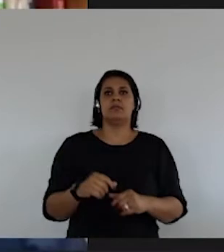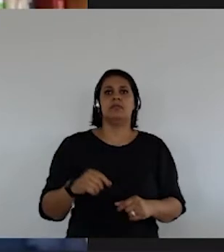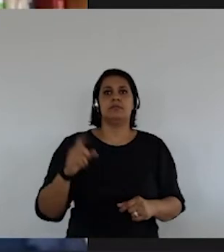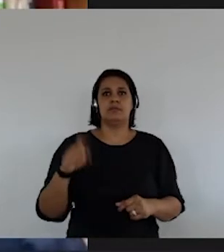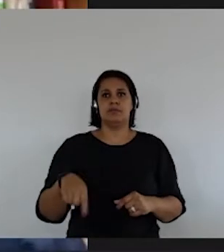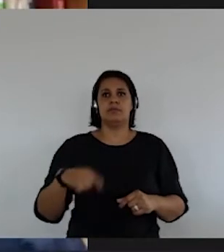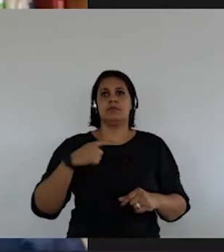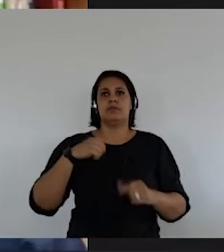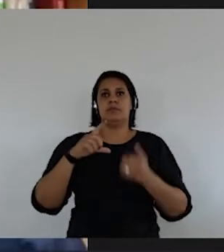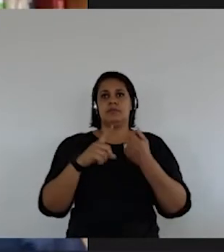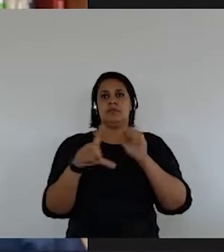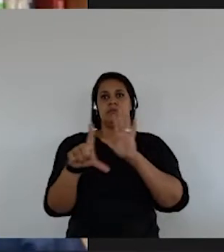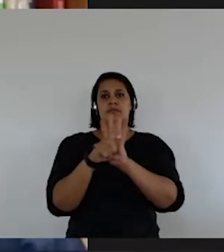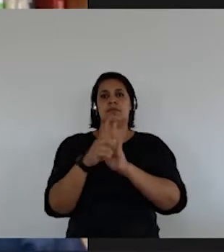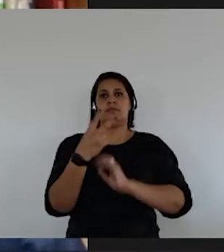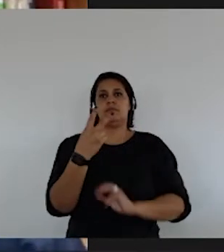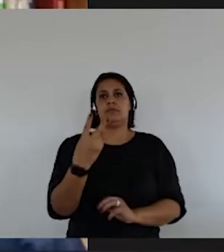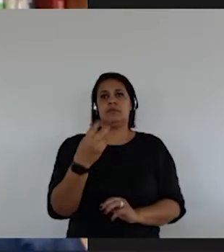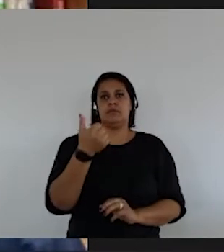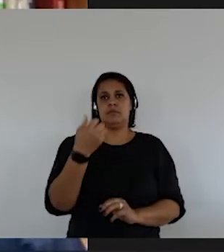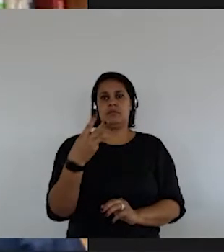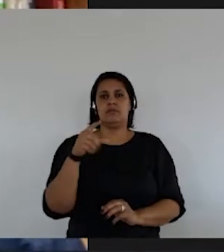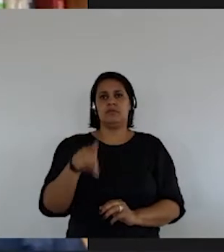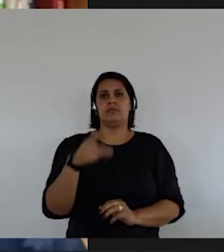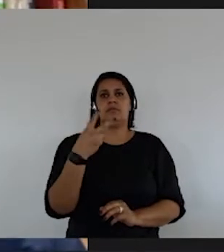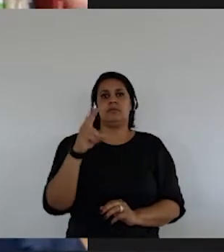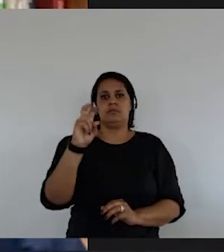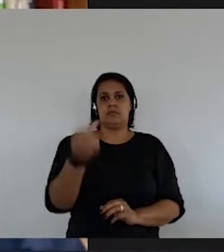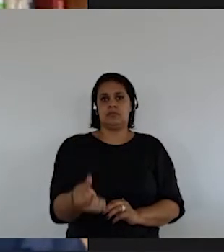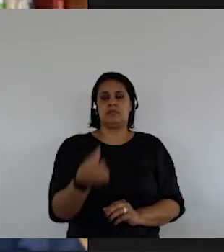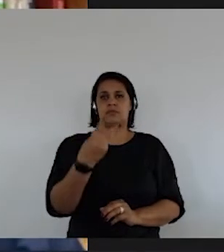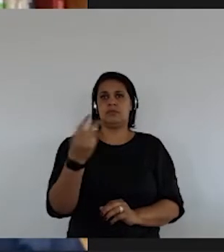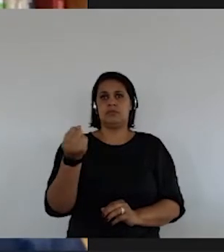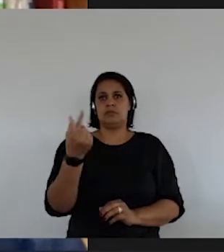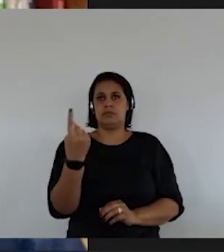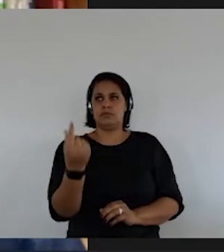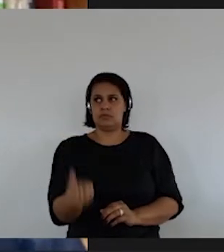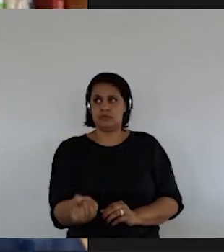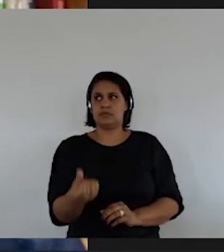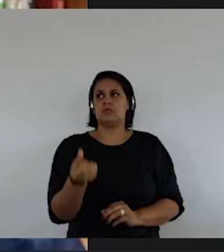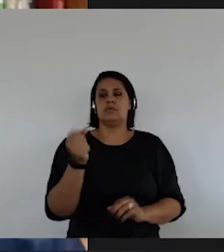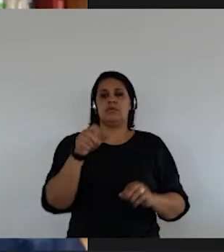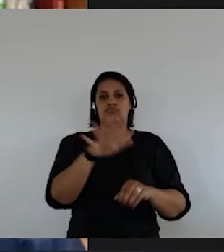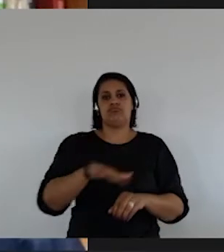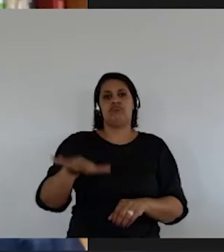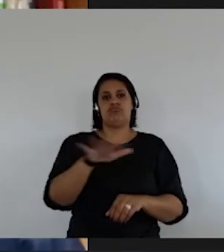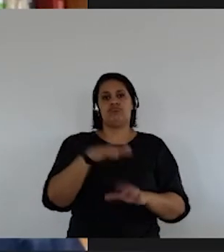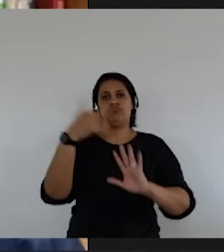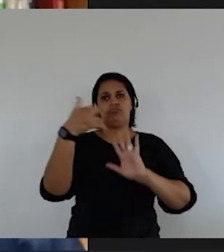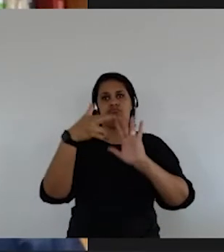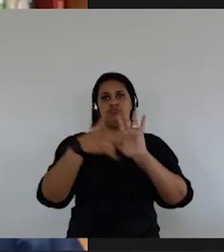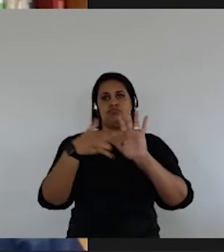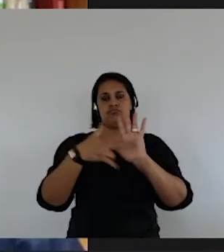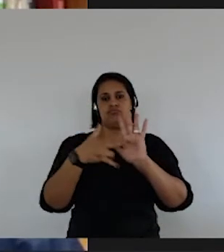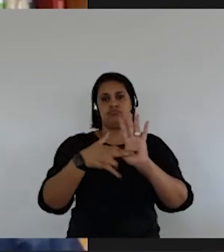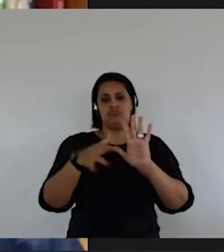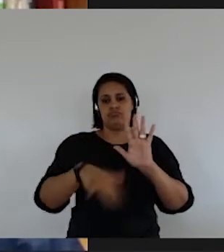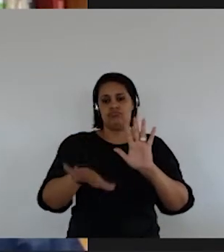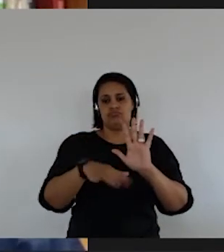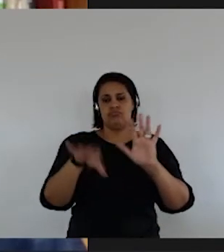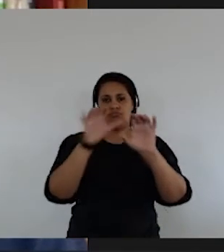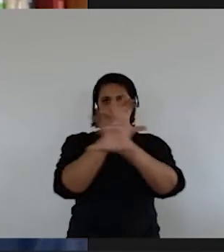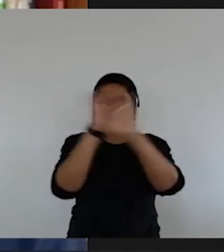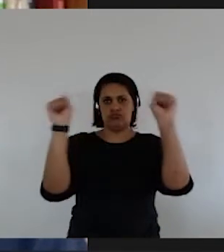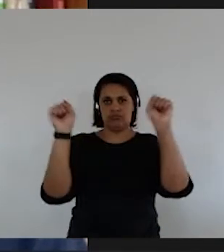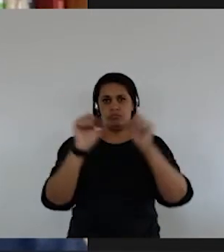Lei 13.256 de 2016, conquanto tenha sido mantido no âmbito dos regimentos internos em muitos